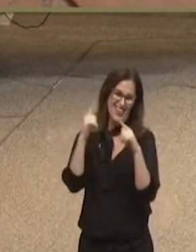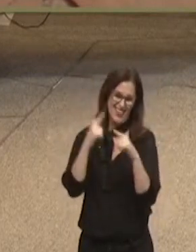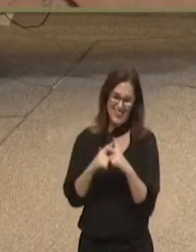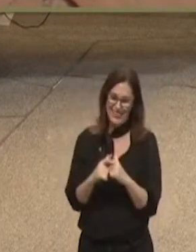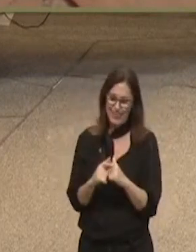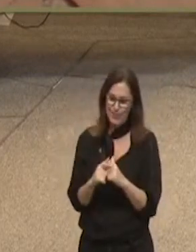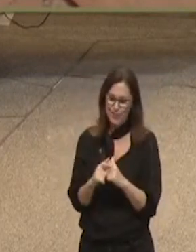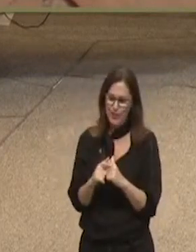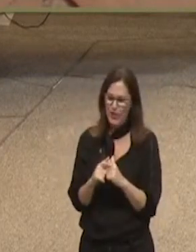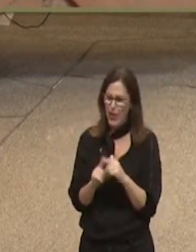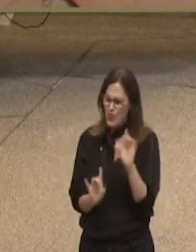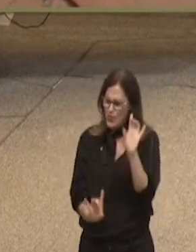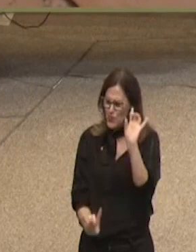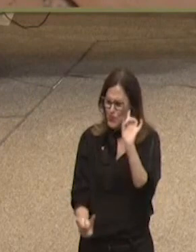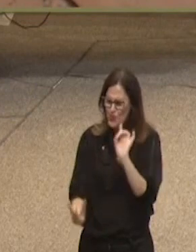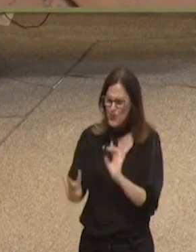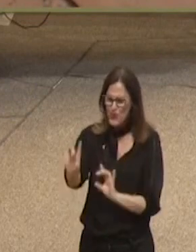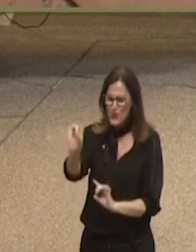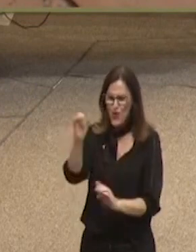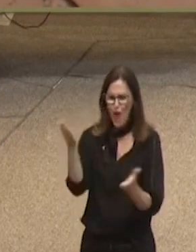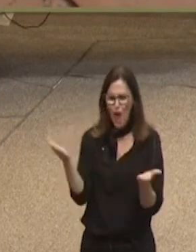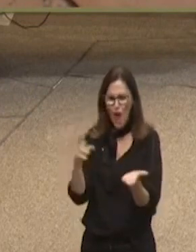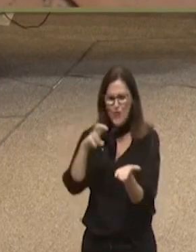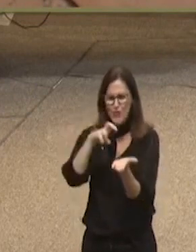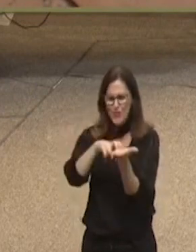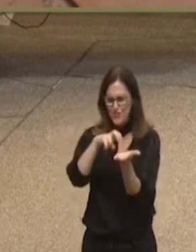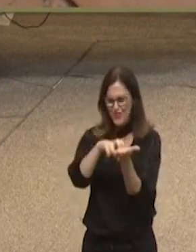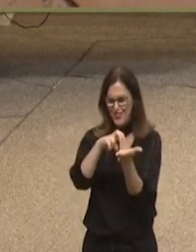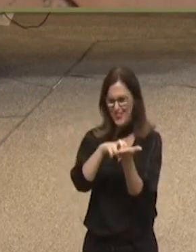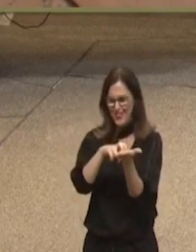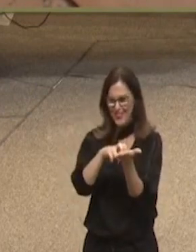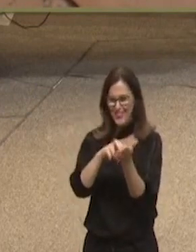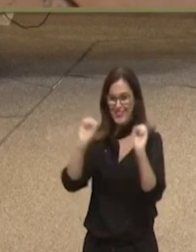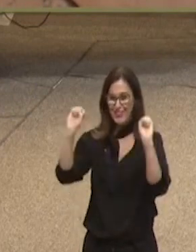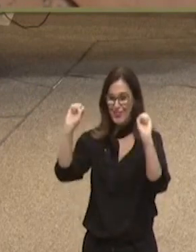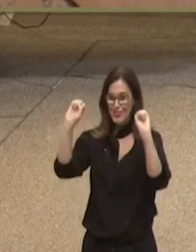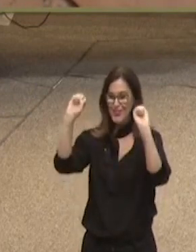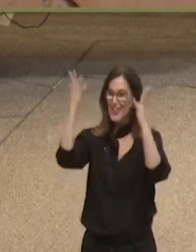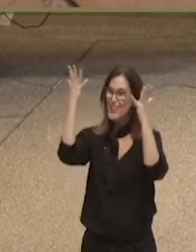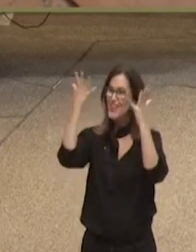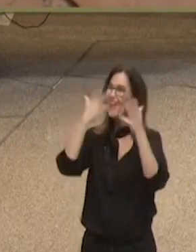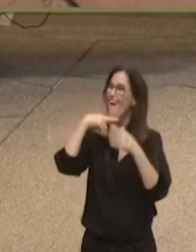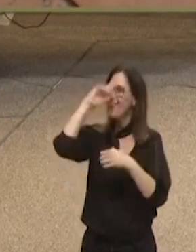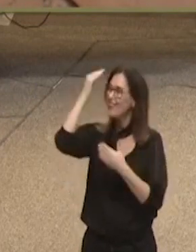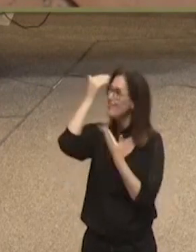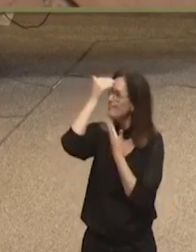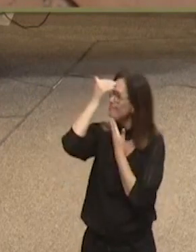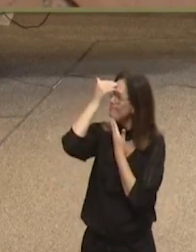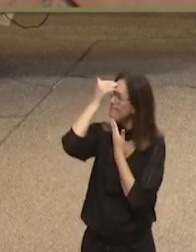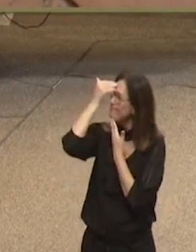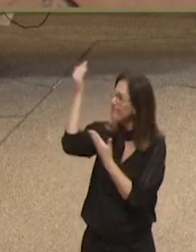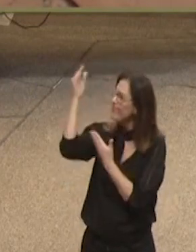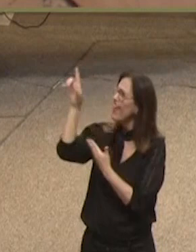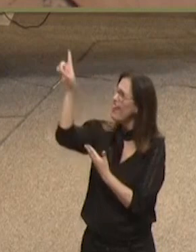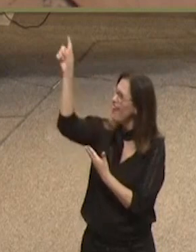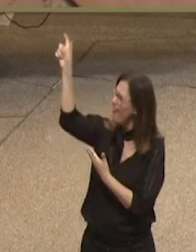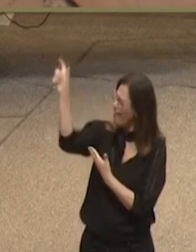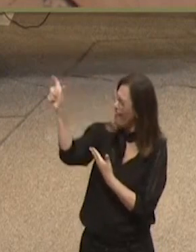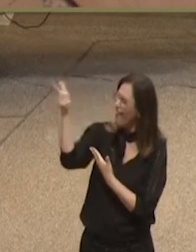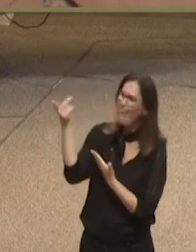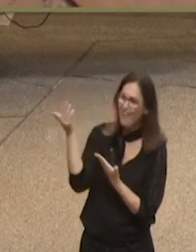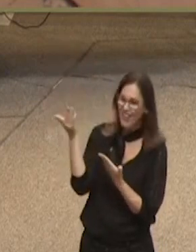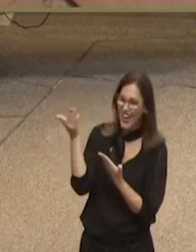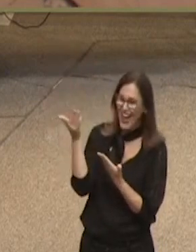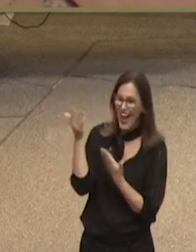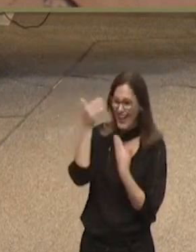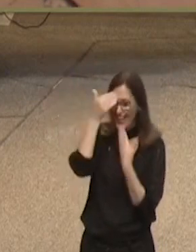maneira especial, nesta manhã, celebrando ao Senhor a nossa gratidão pelo que Ele é, nós agradecemos